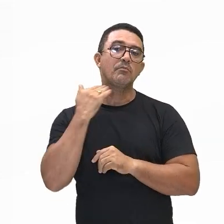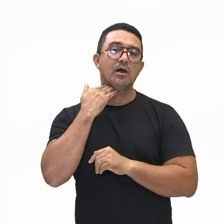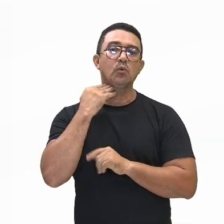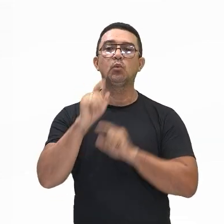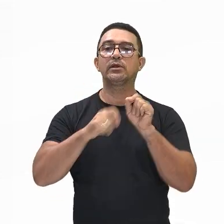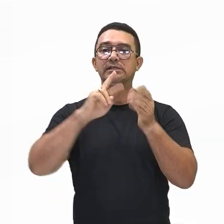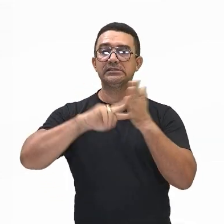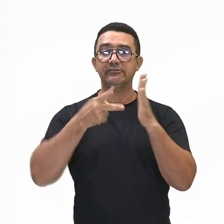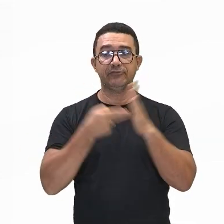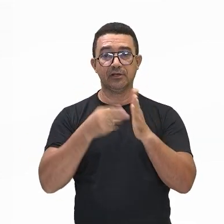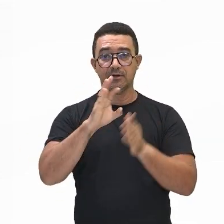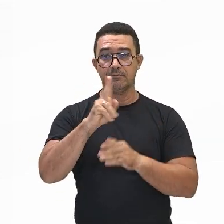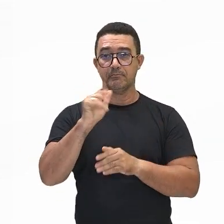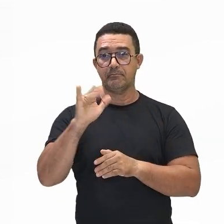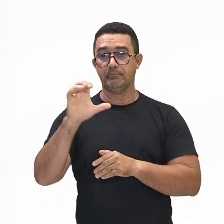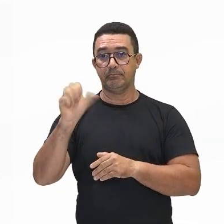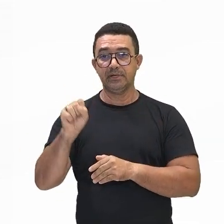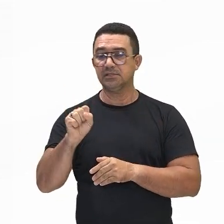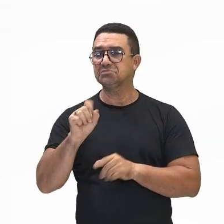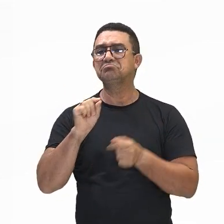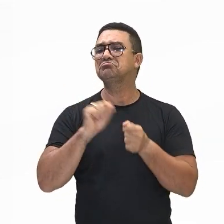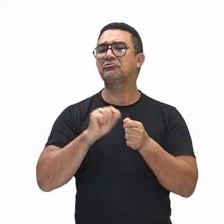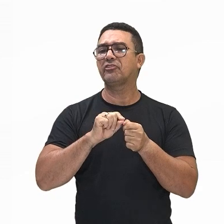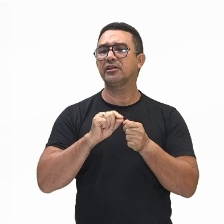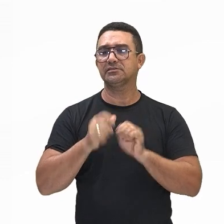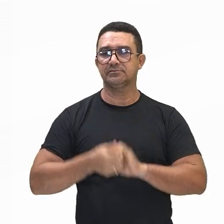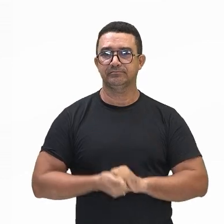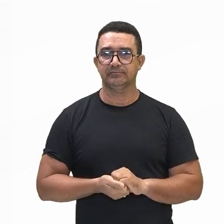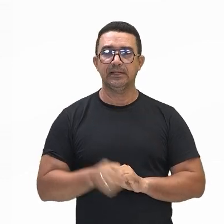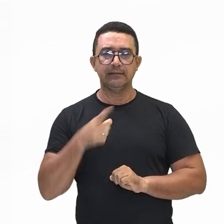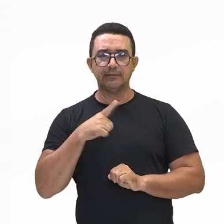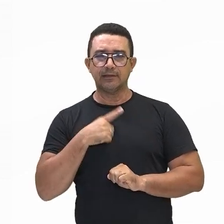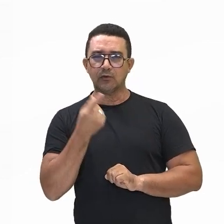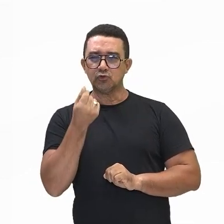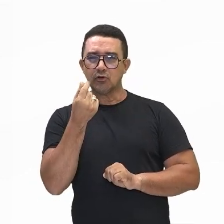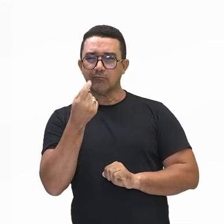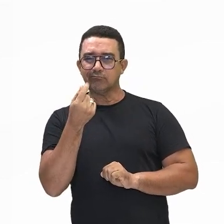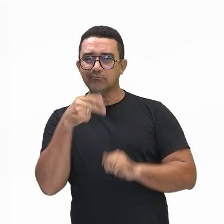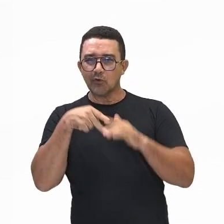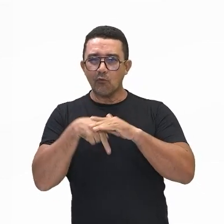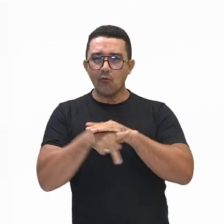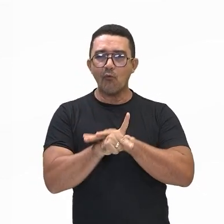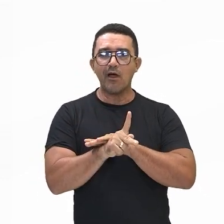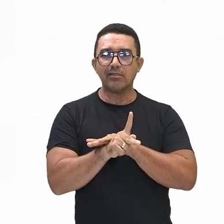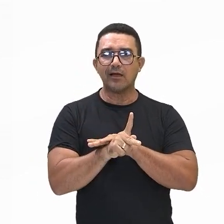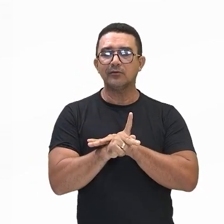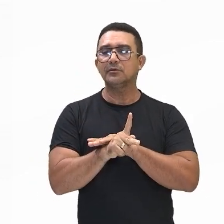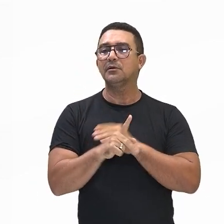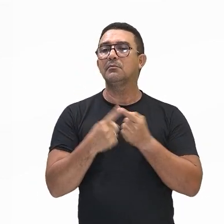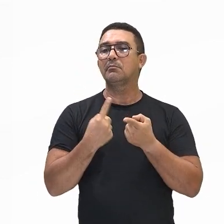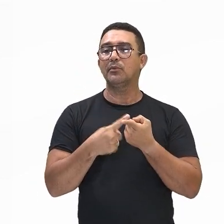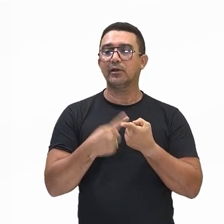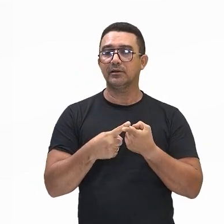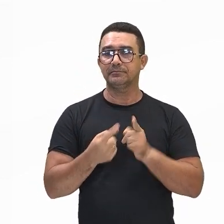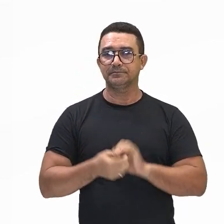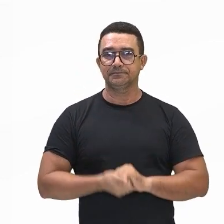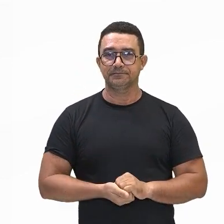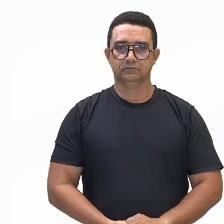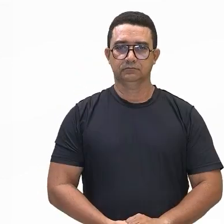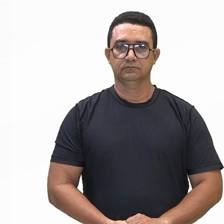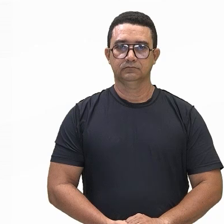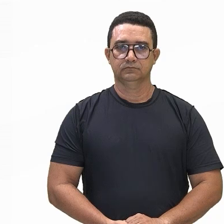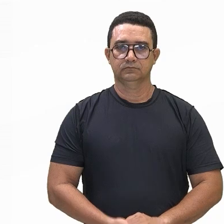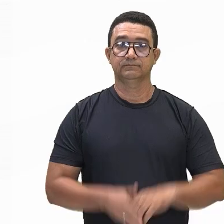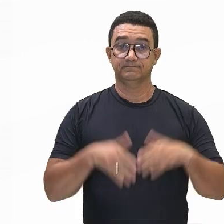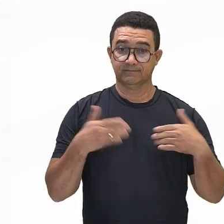que o BRICS ele acabou fazendo, né, para ter esse arranjo de reservas? Por que criaram esse arranjo de reservas aí de